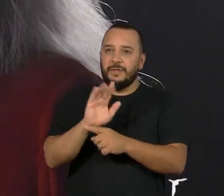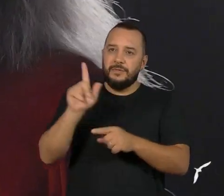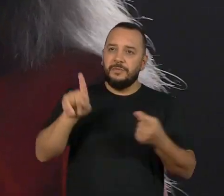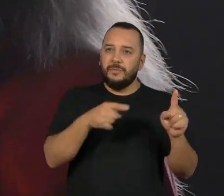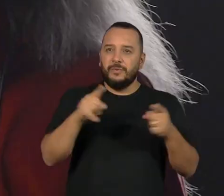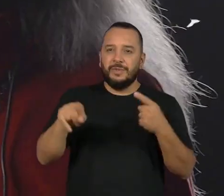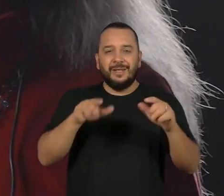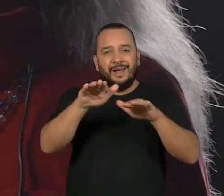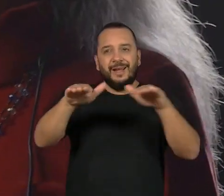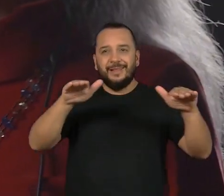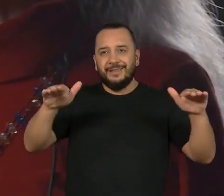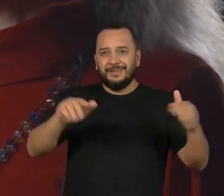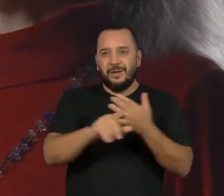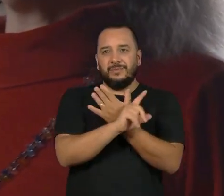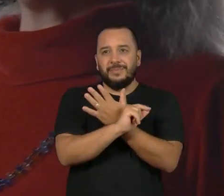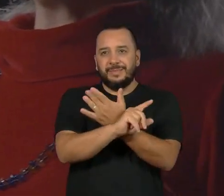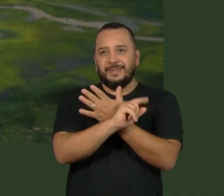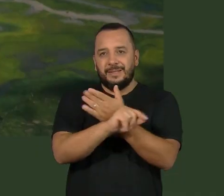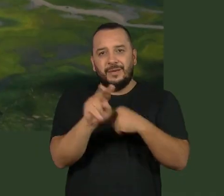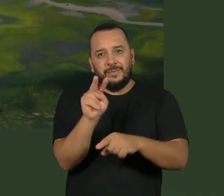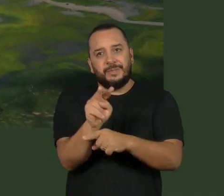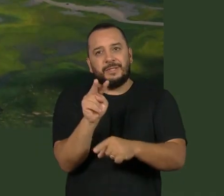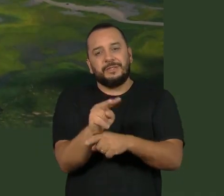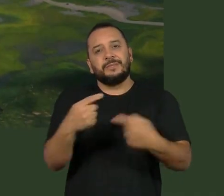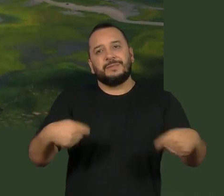maior planície inundável do mundo.